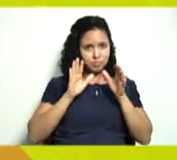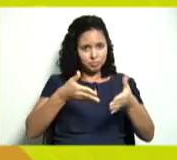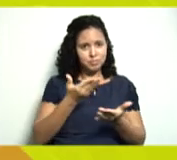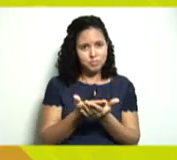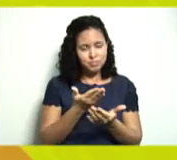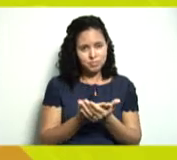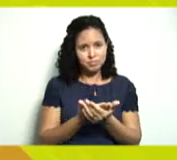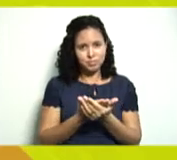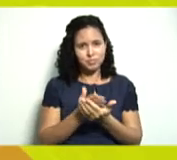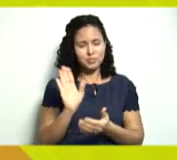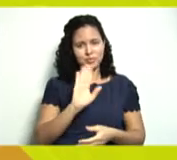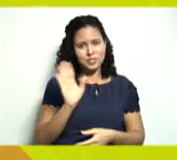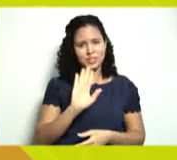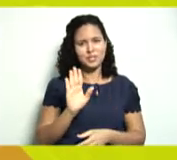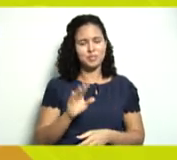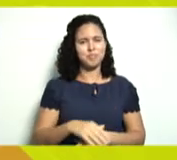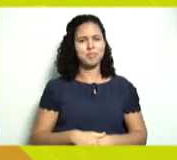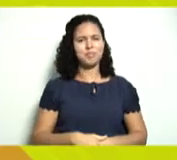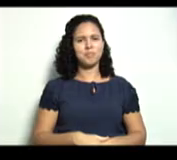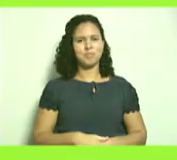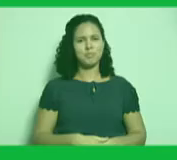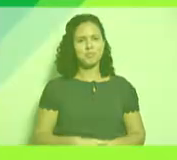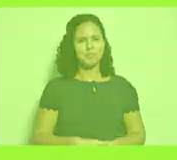a próxima se a gente